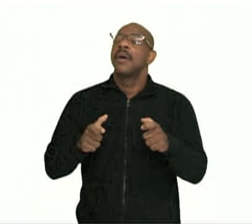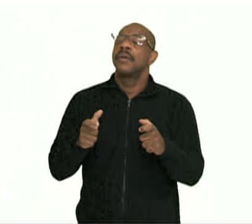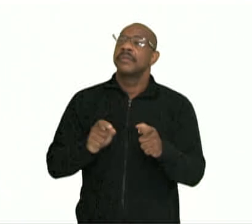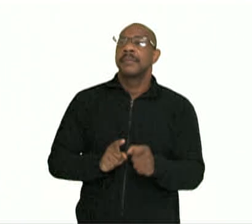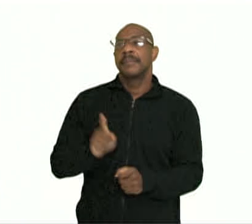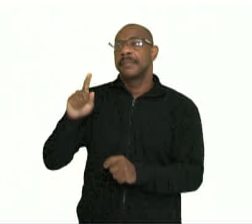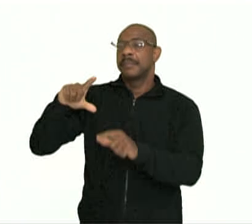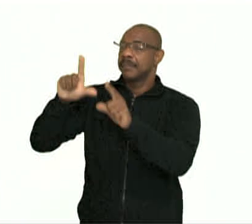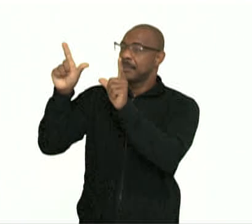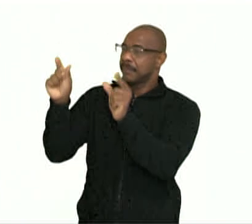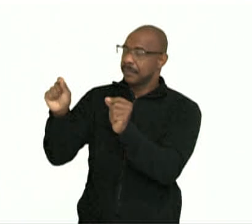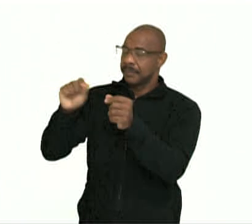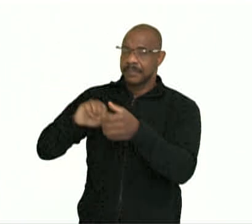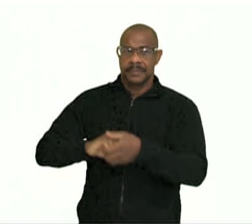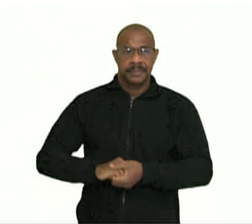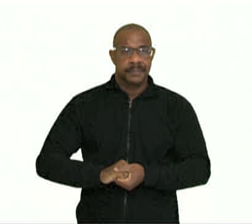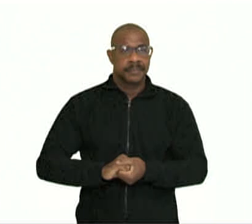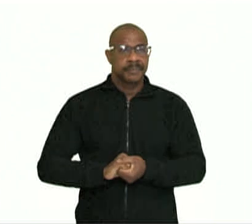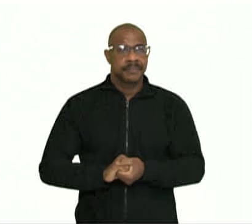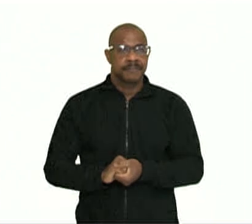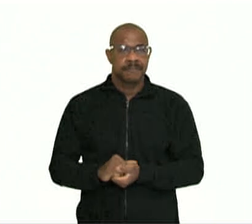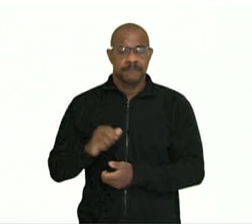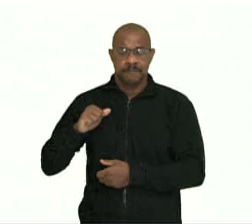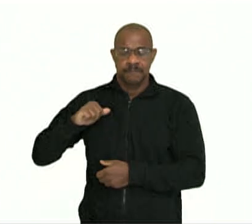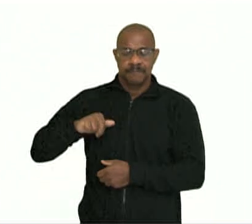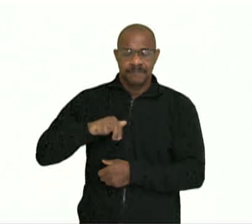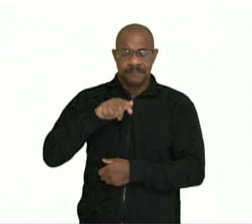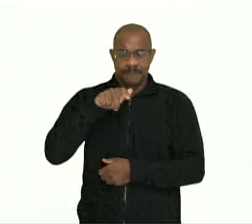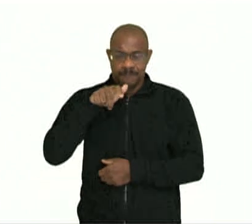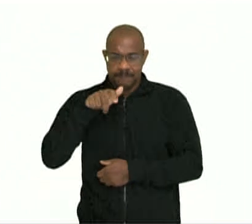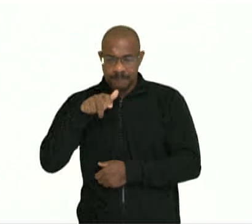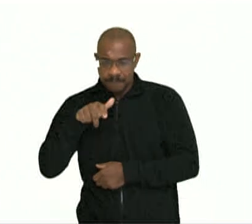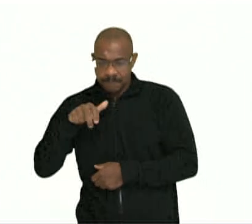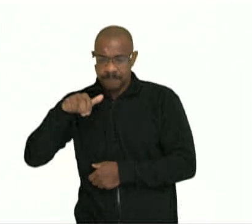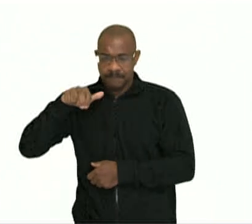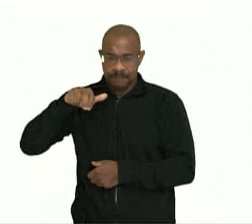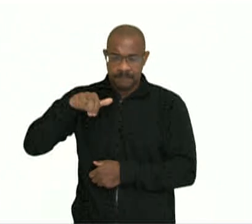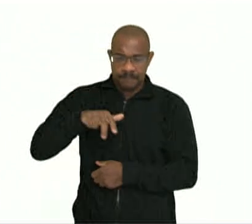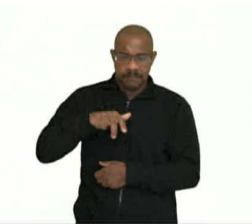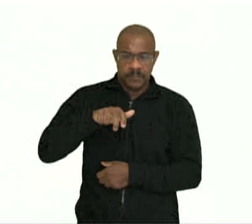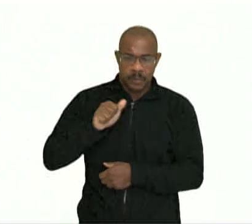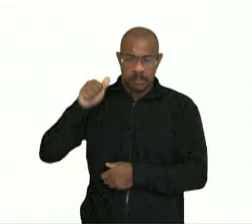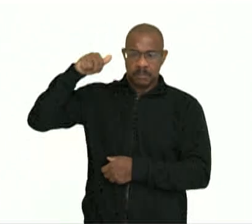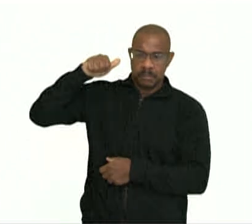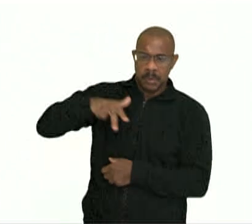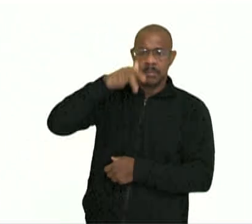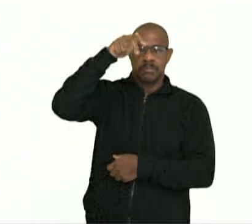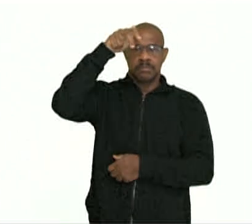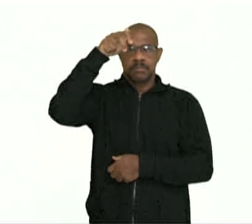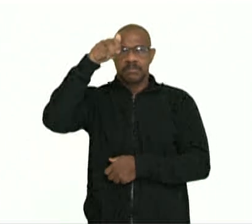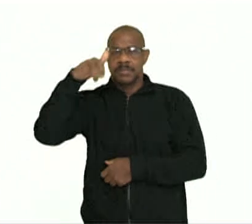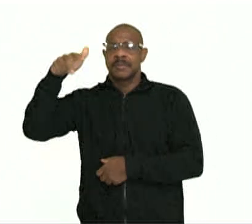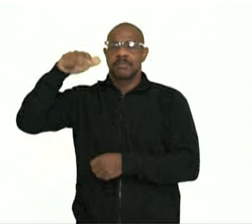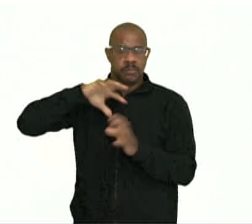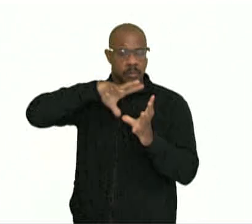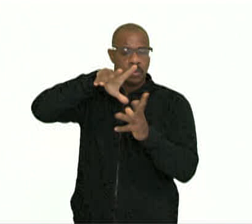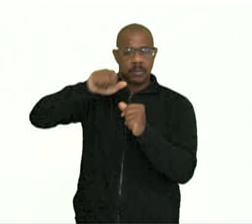Continuemos a leitura. Um pequeno passo para um homem, um grande salto para a